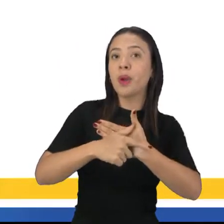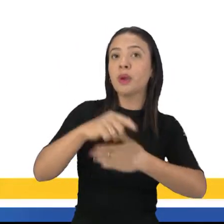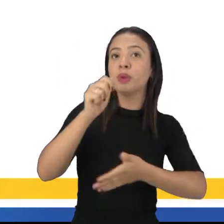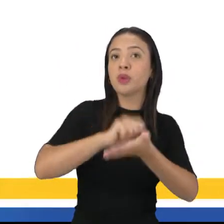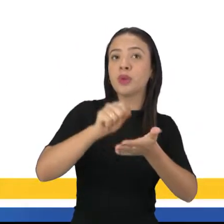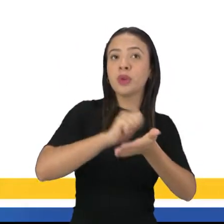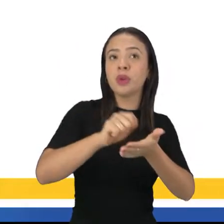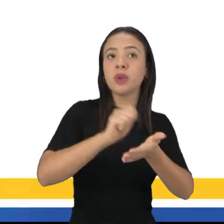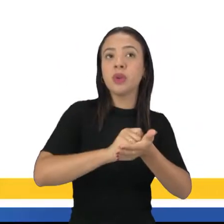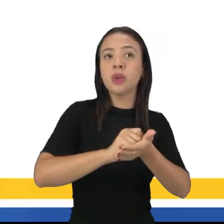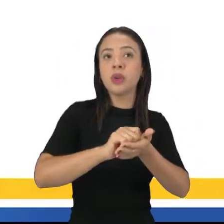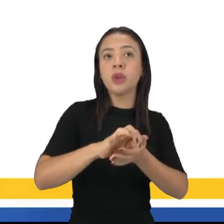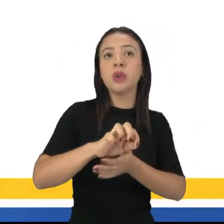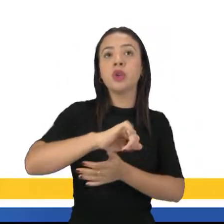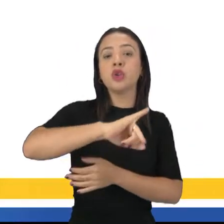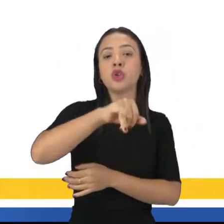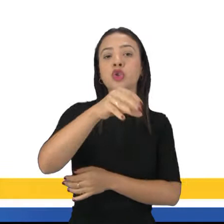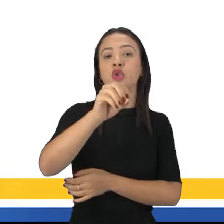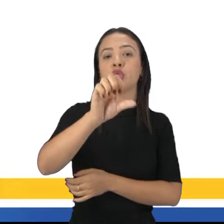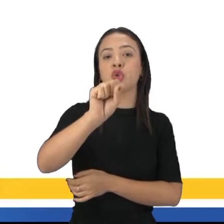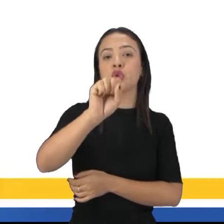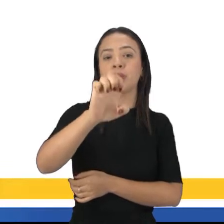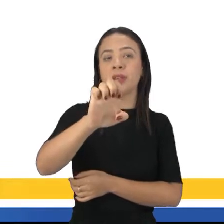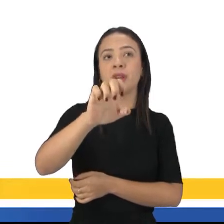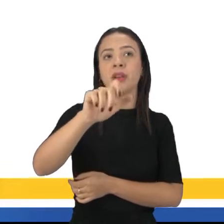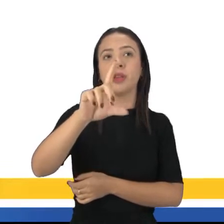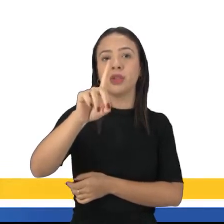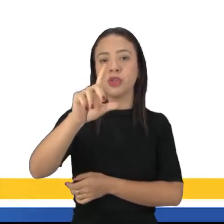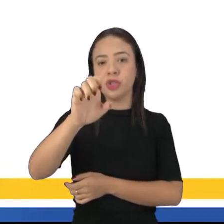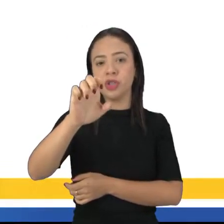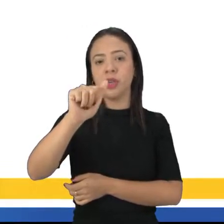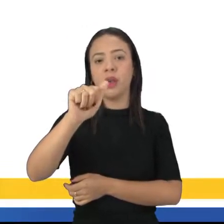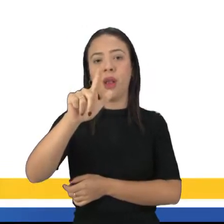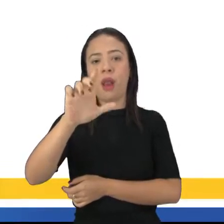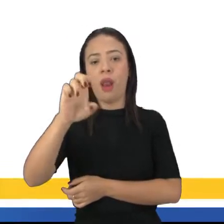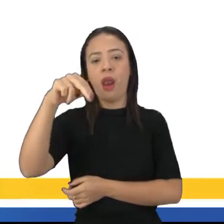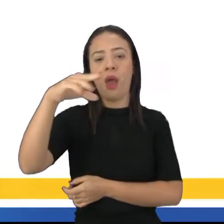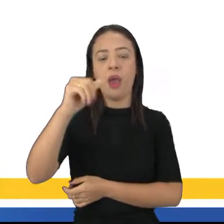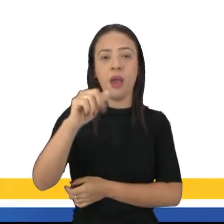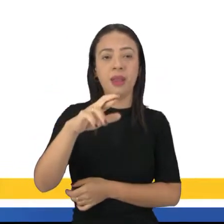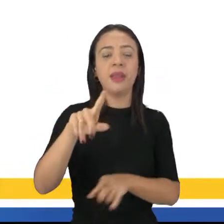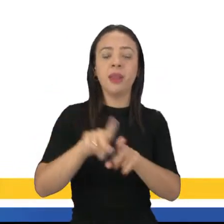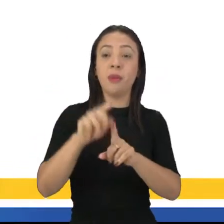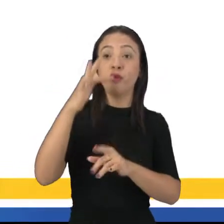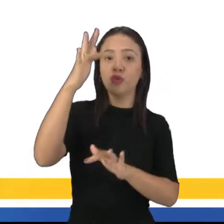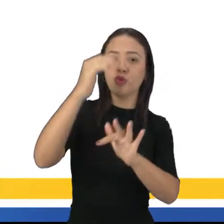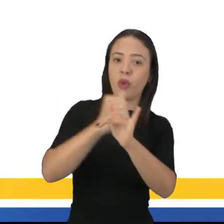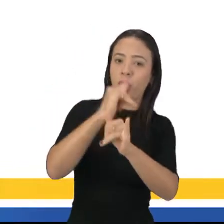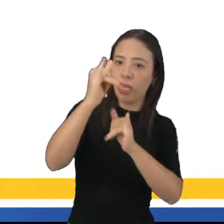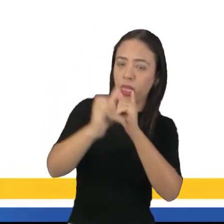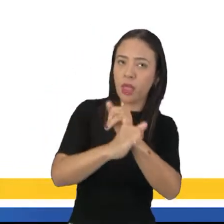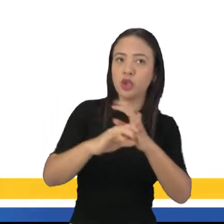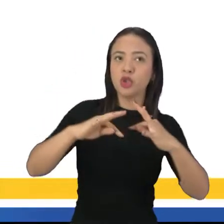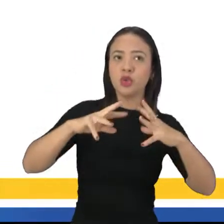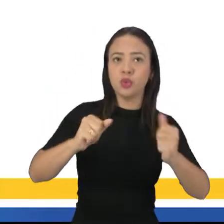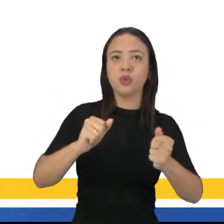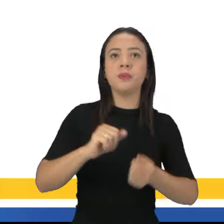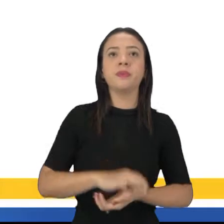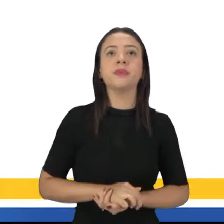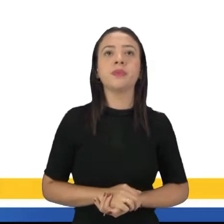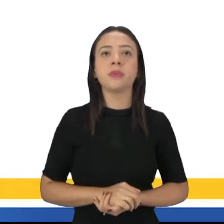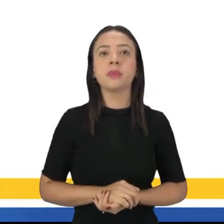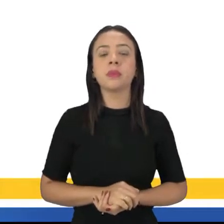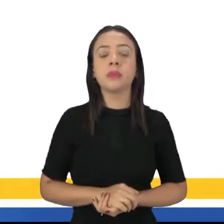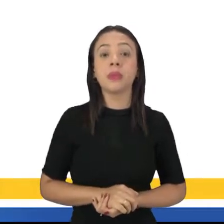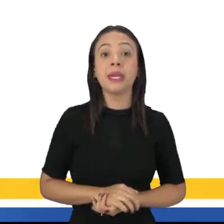de Alencar e da futura digitalização da sua obra, depreende-se que, gente, quando você pega uma